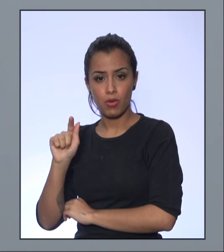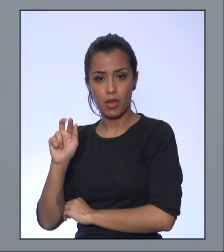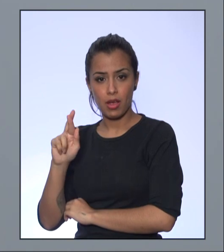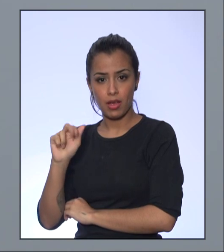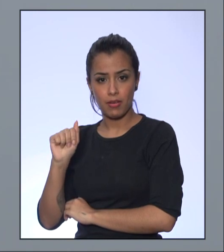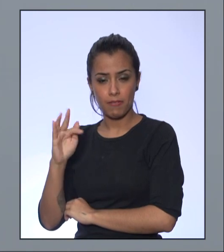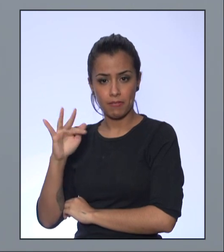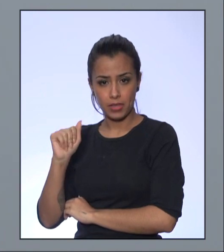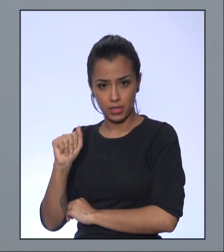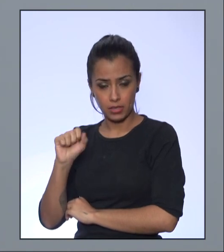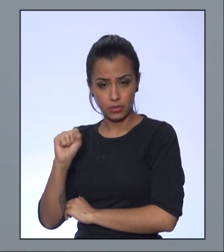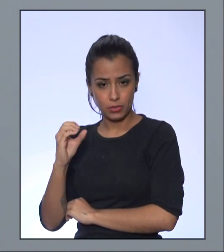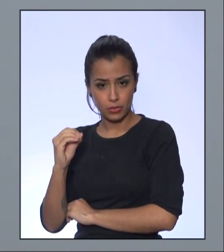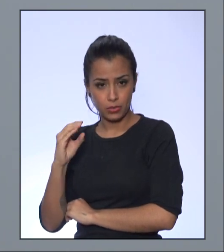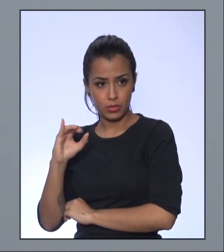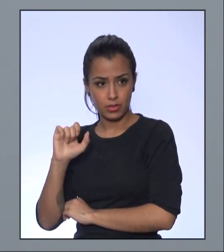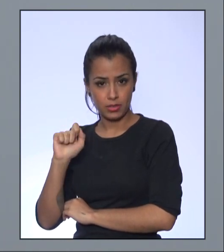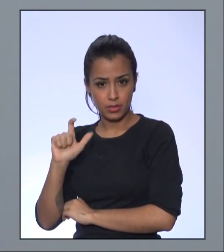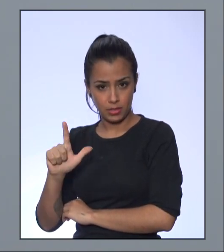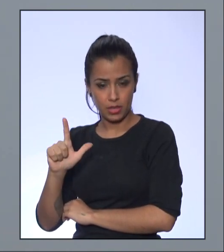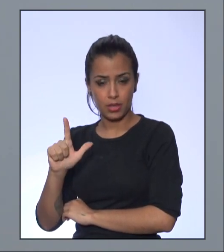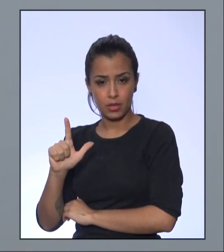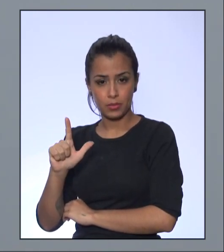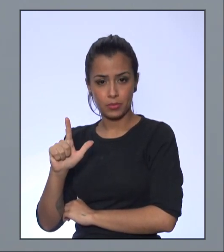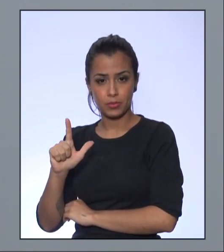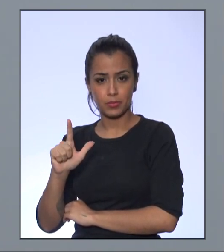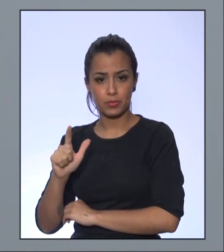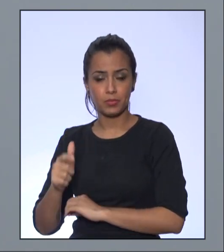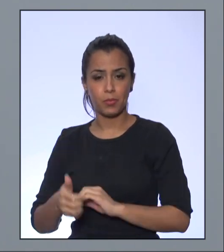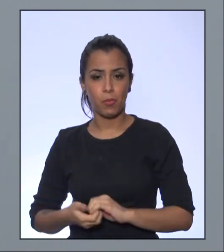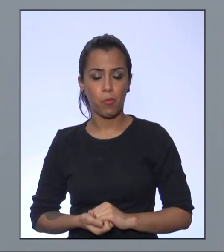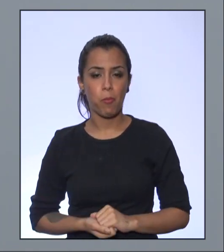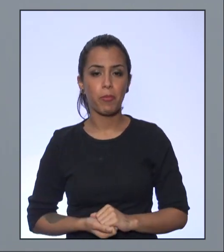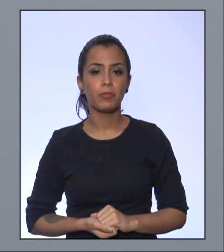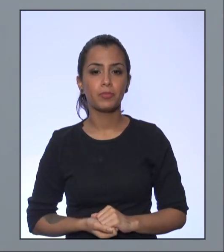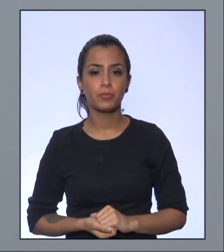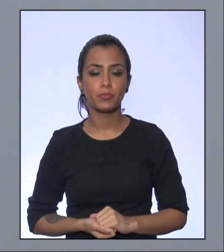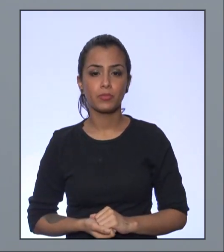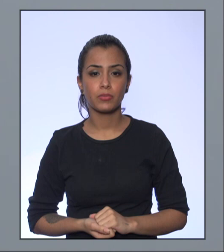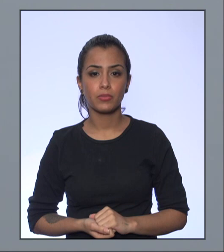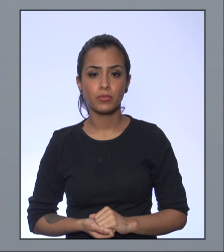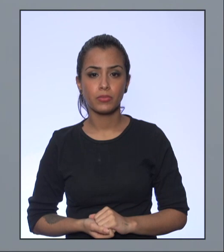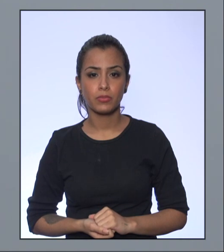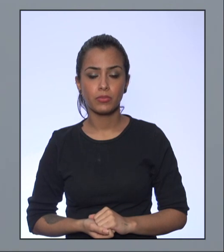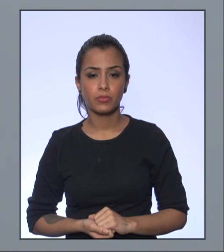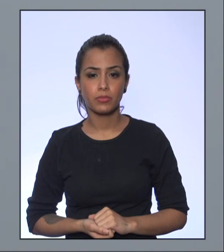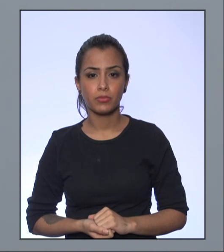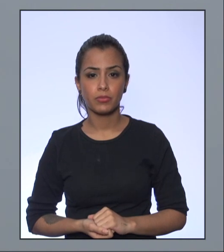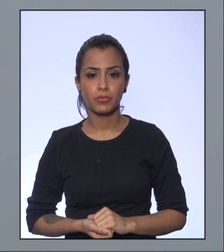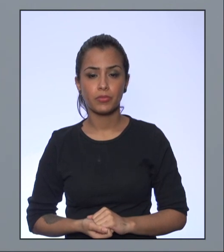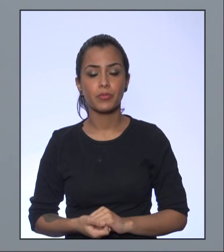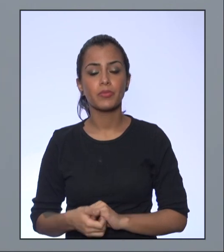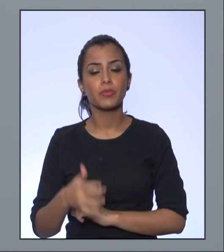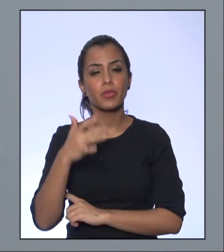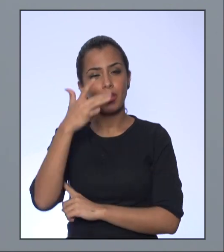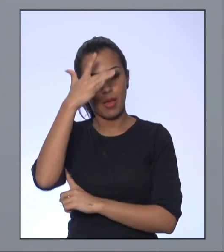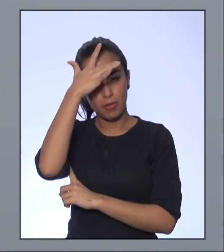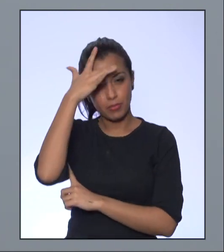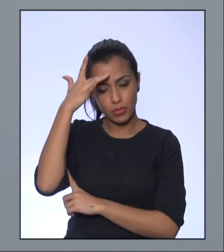de conversarem sobre os problemas e as potencialidades do lugar onde vive, elas registram